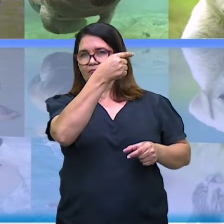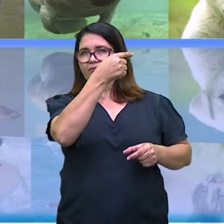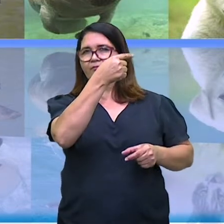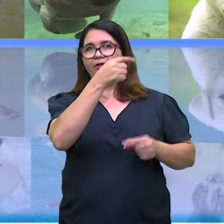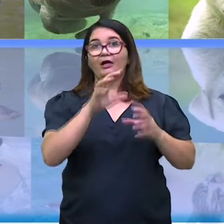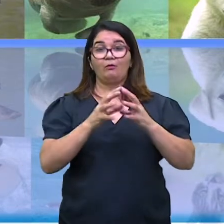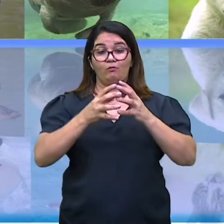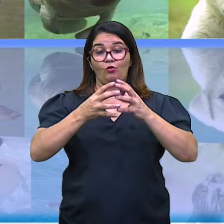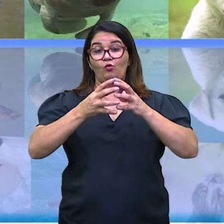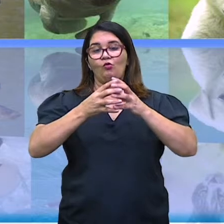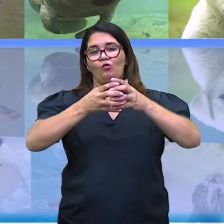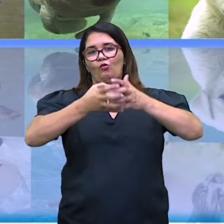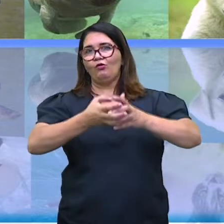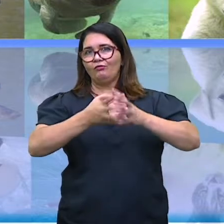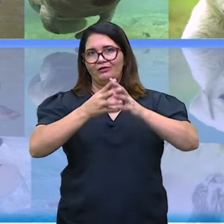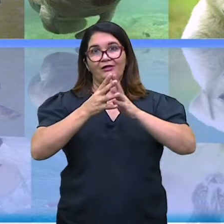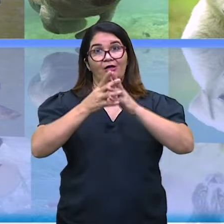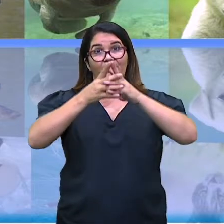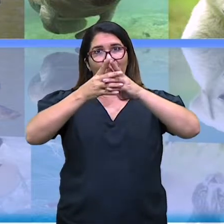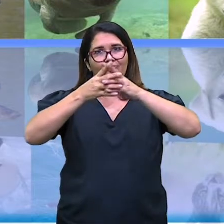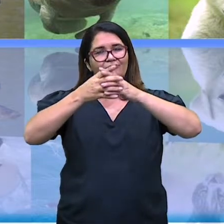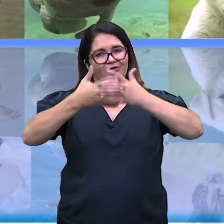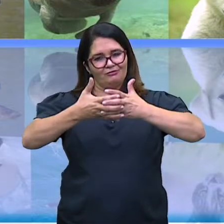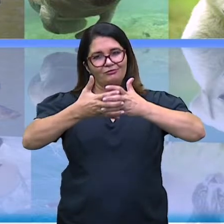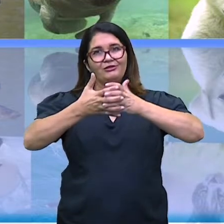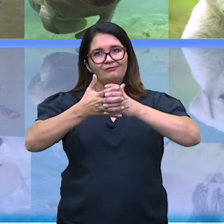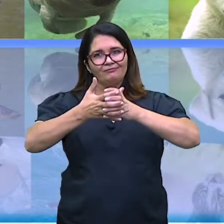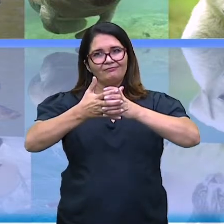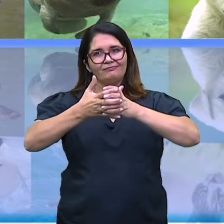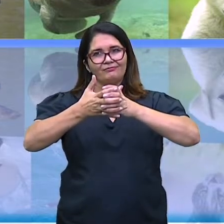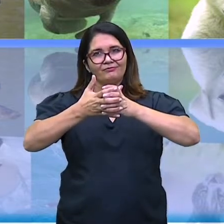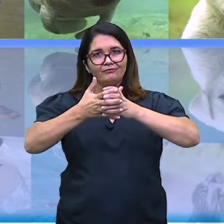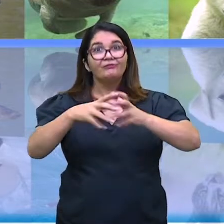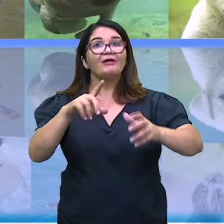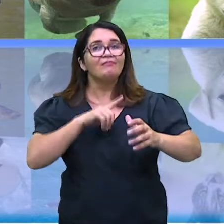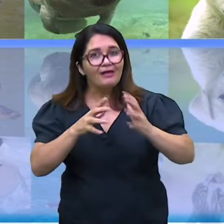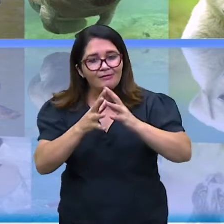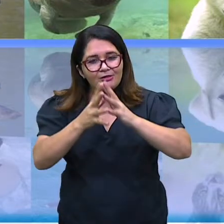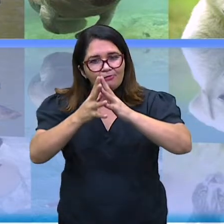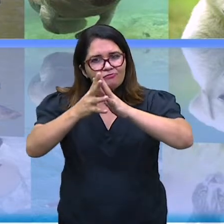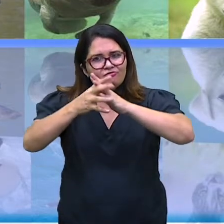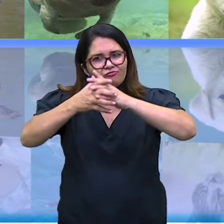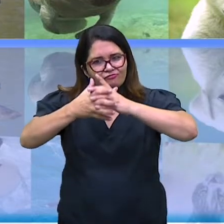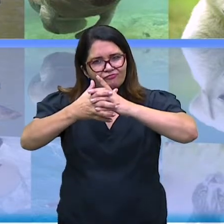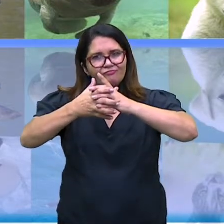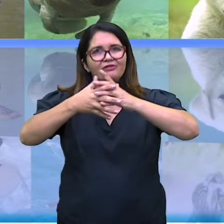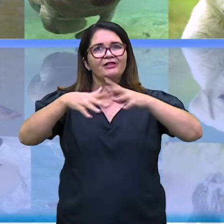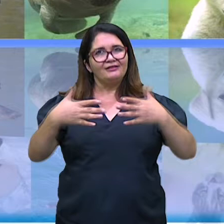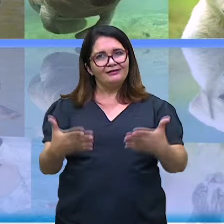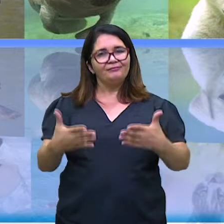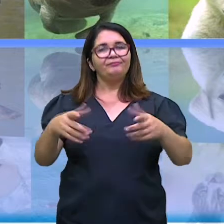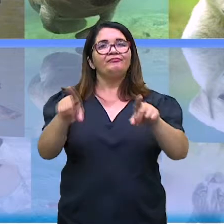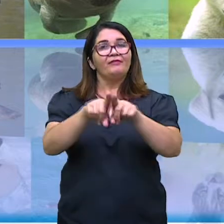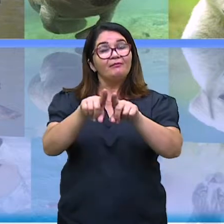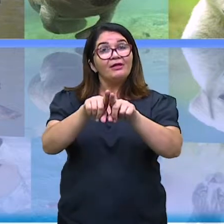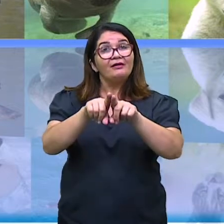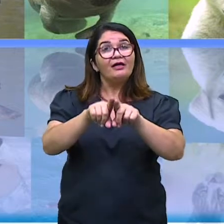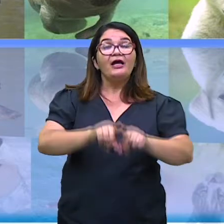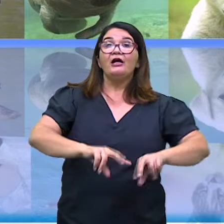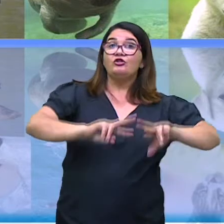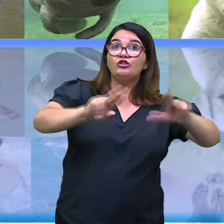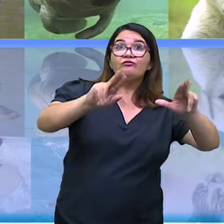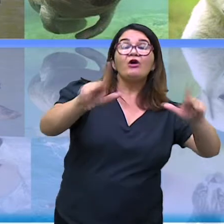bico, quando ela precisa se alimentar, às vezes, de uma semente, às vezes do néctar de uma planta, não é mesmo?